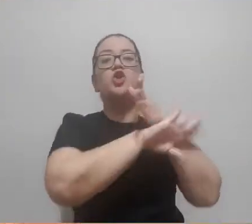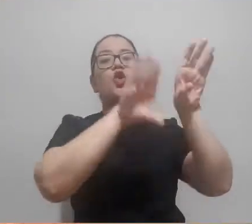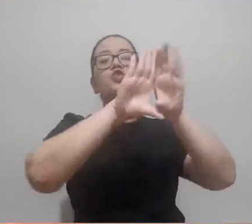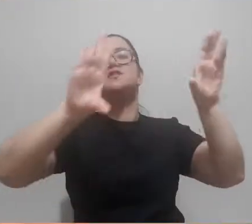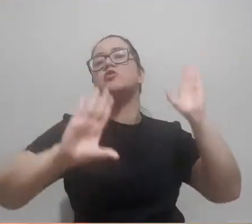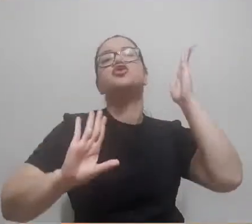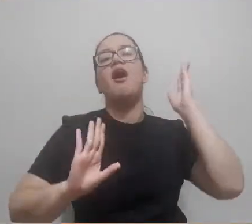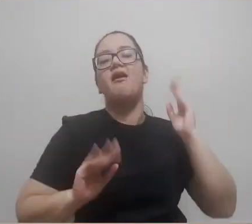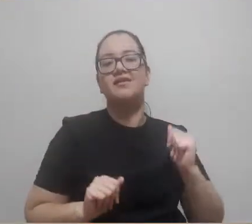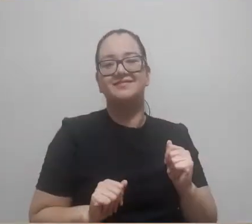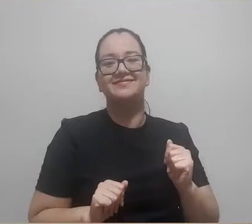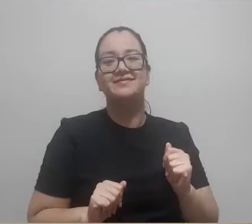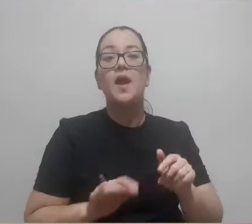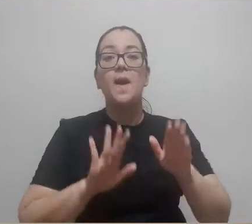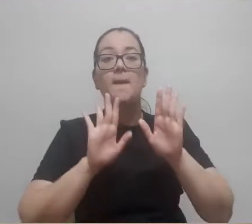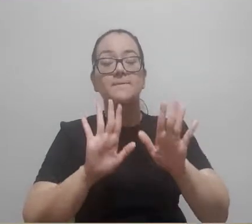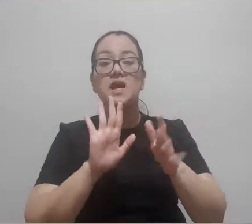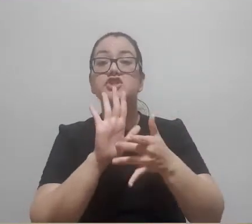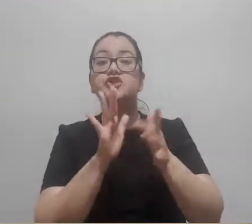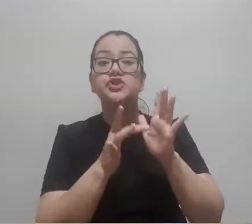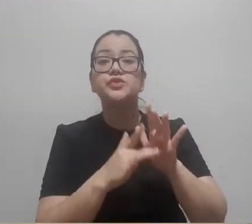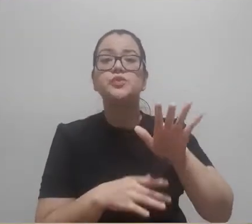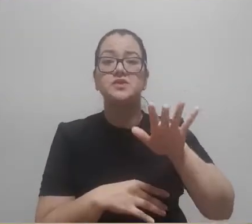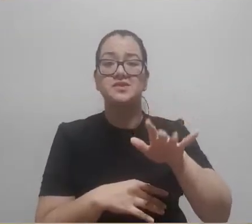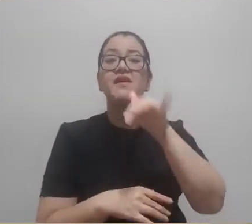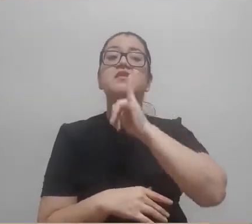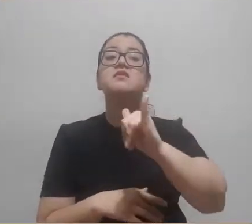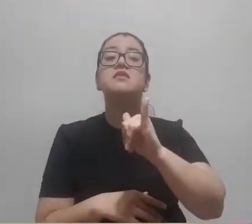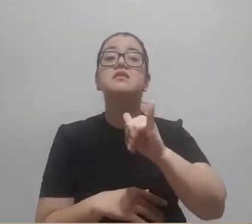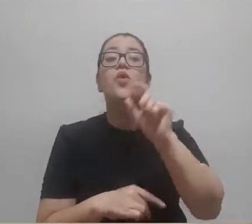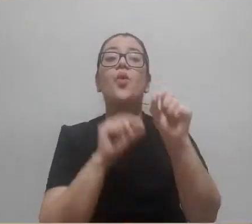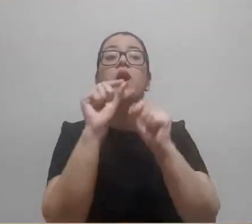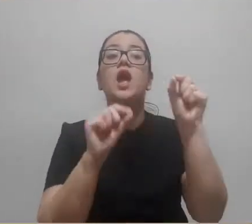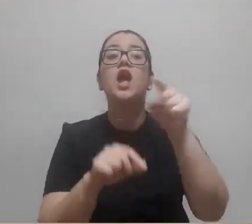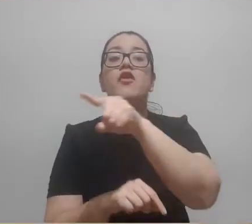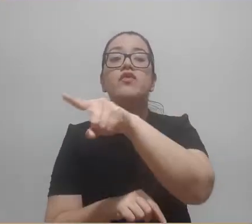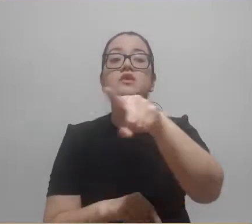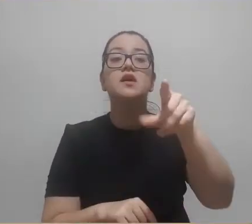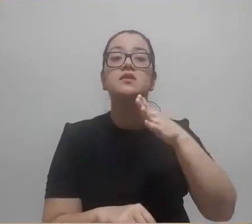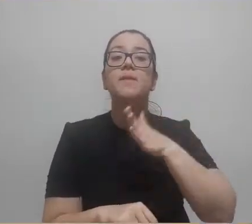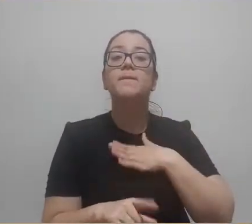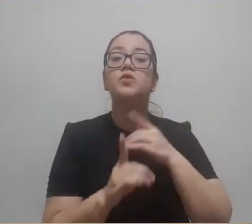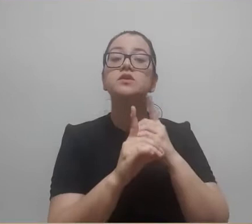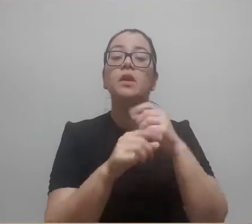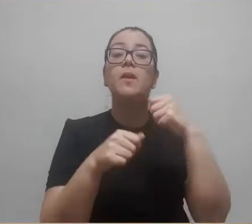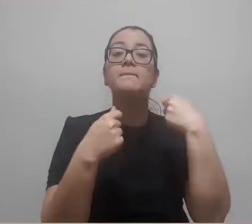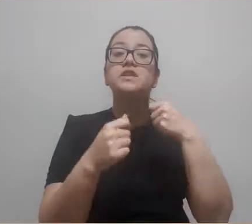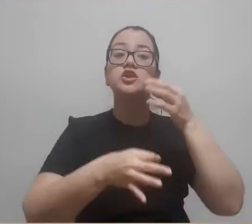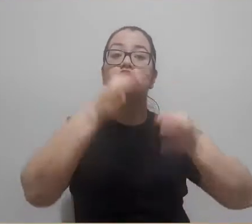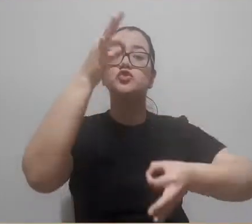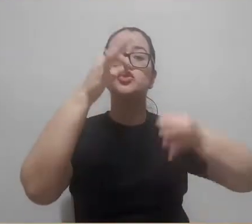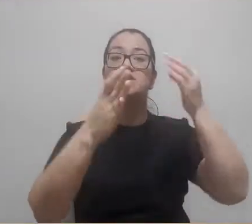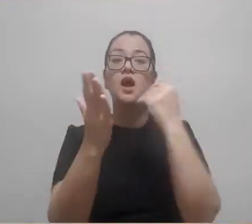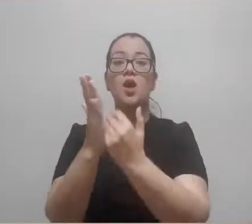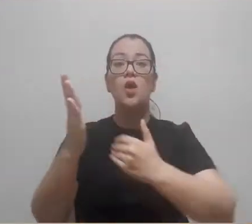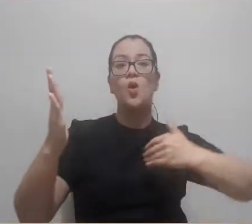céu. Agora imagina, aí Jesus chega e diz, olha, vocês, os meus discípulos, precisam ter uma justiça que exceda,